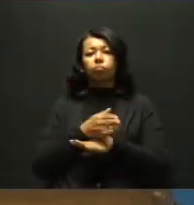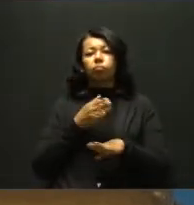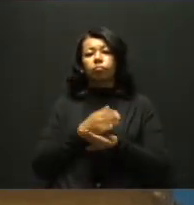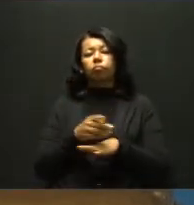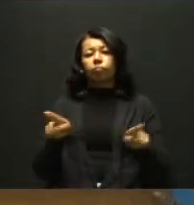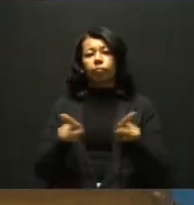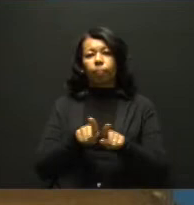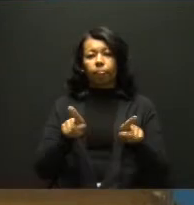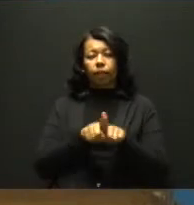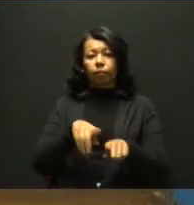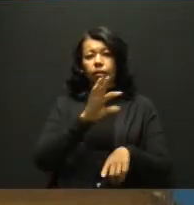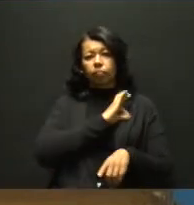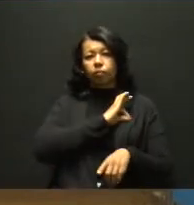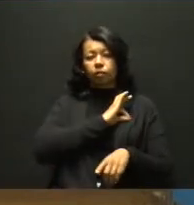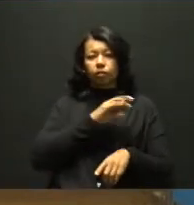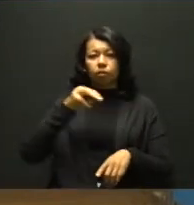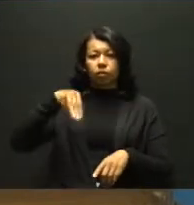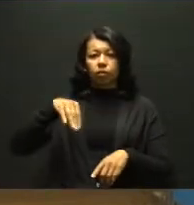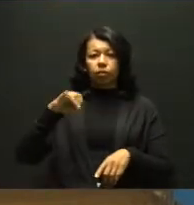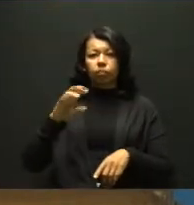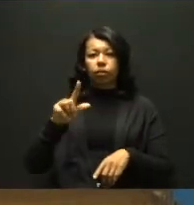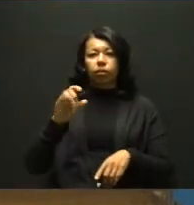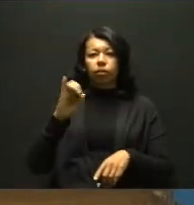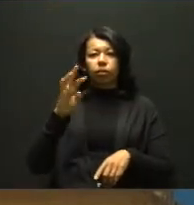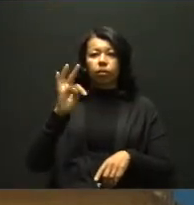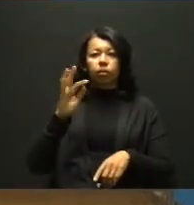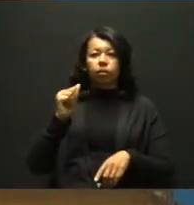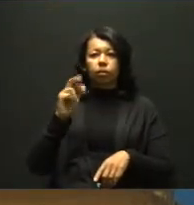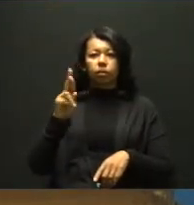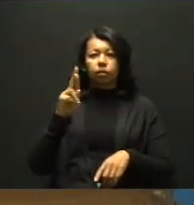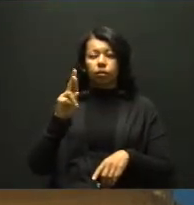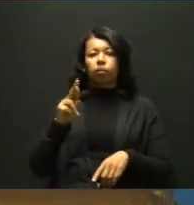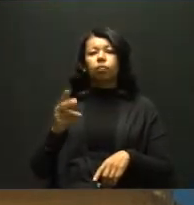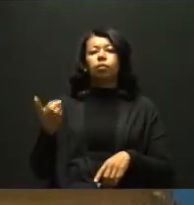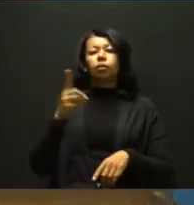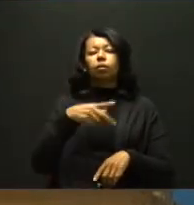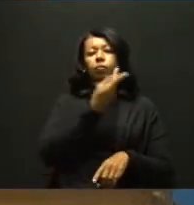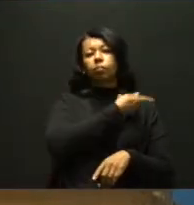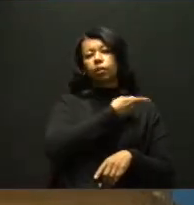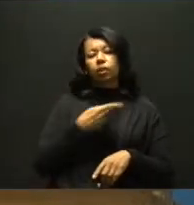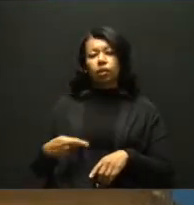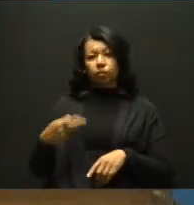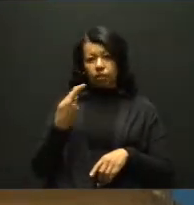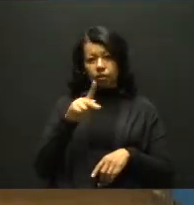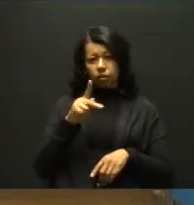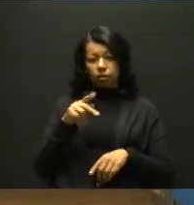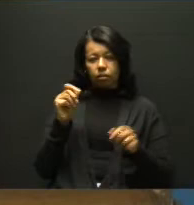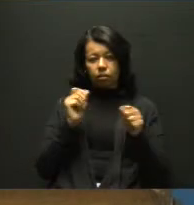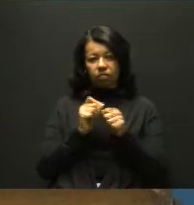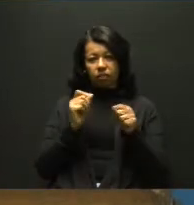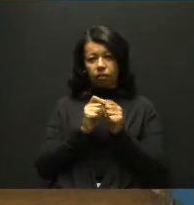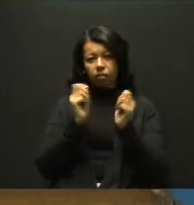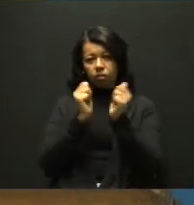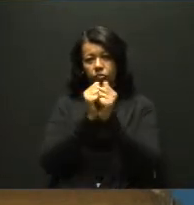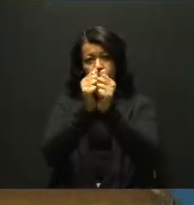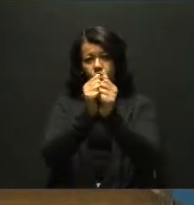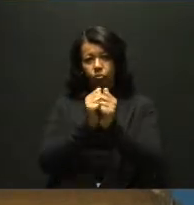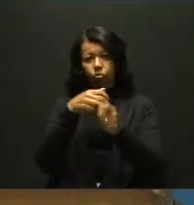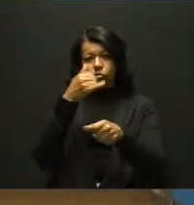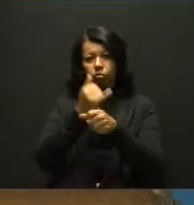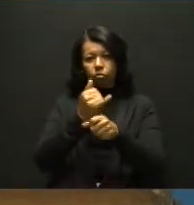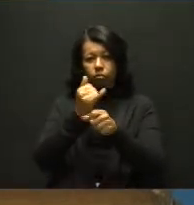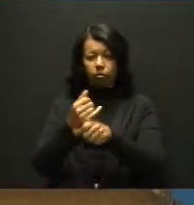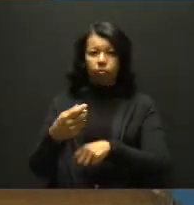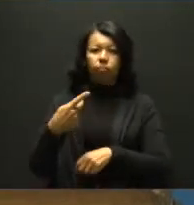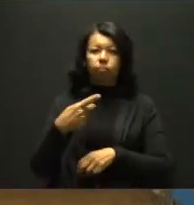da polícia militar e fica aqui então presidente que vossa excelência e conduza junto com as lideranças aqui